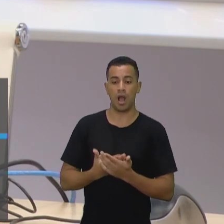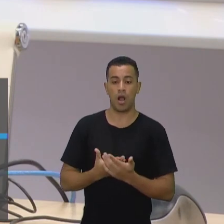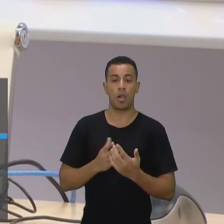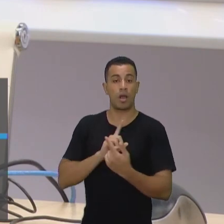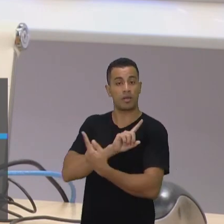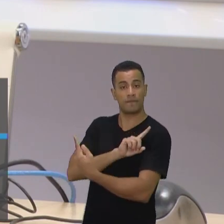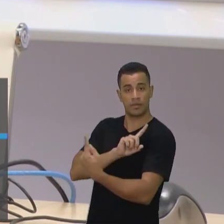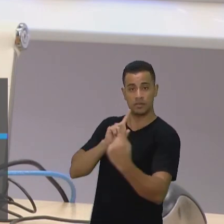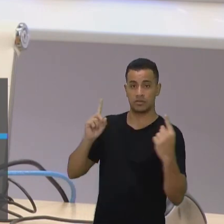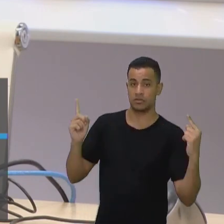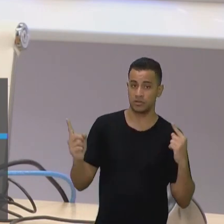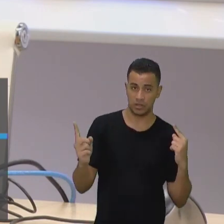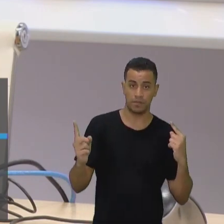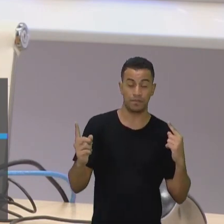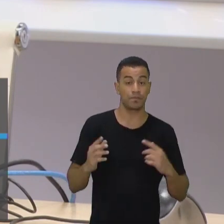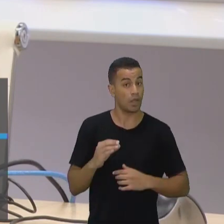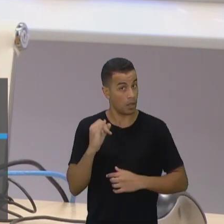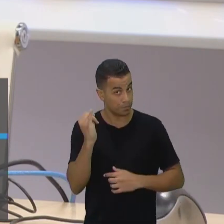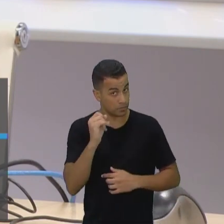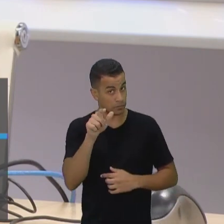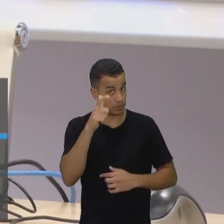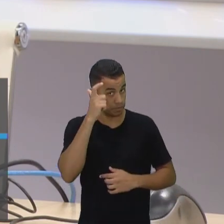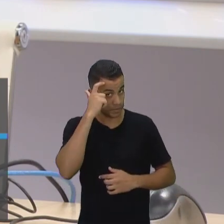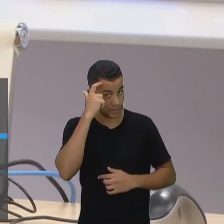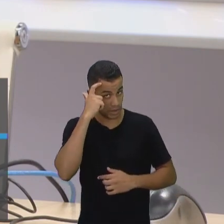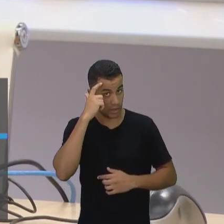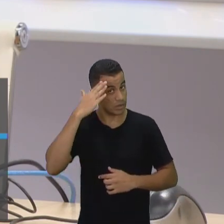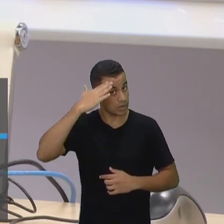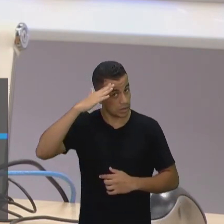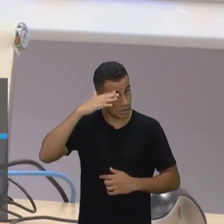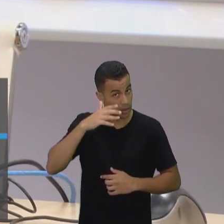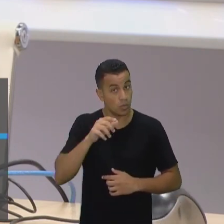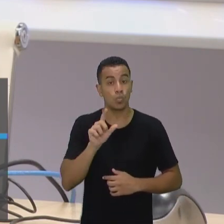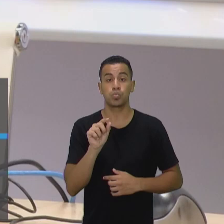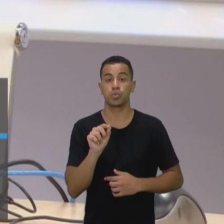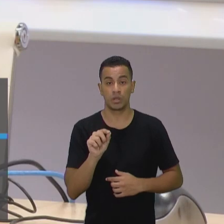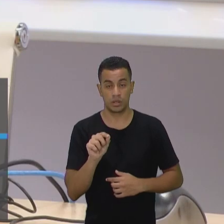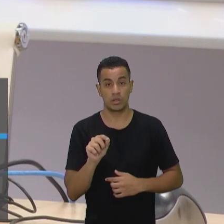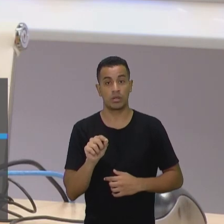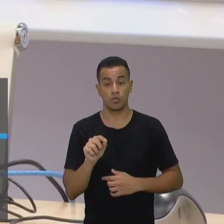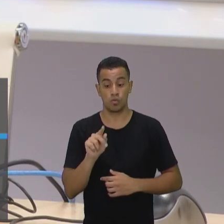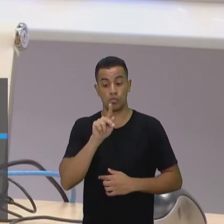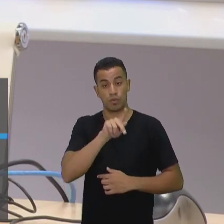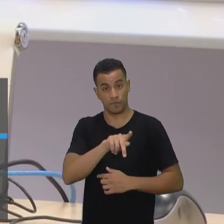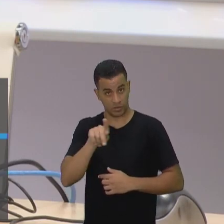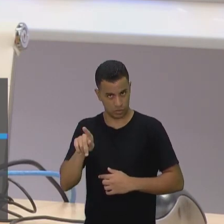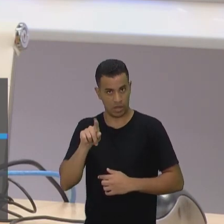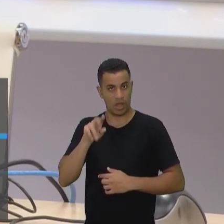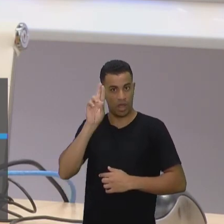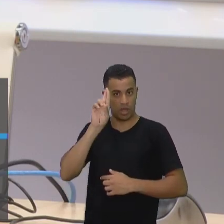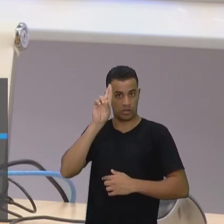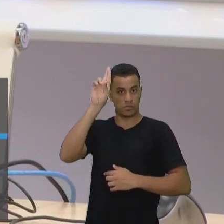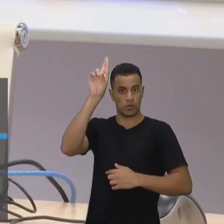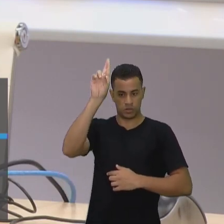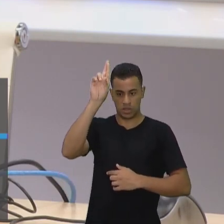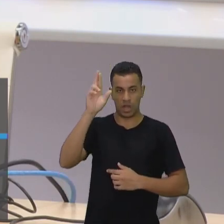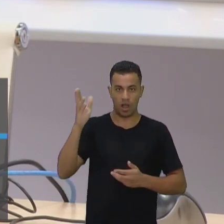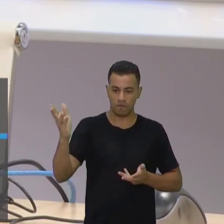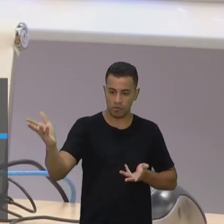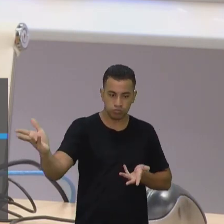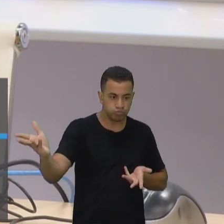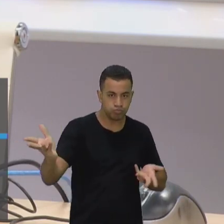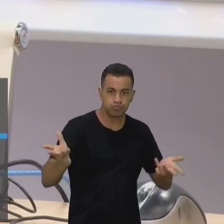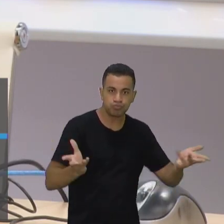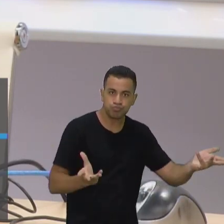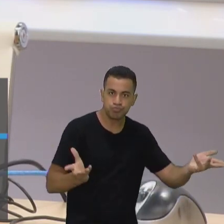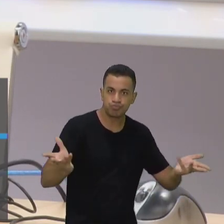fique claro, né, aí para o professor que ele sim, o mediador, ele é super importante. É ele que vai